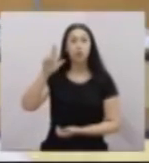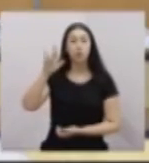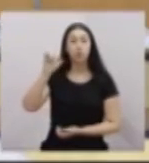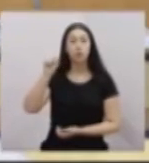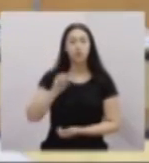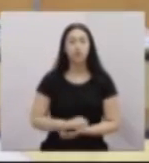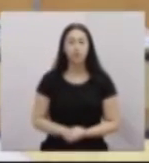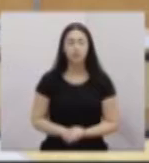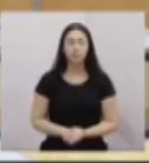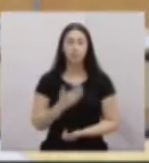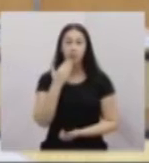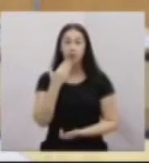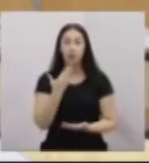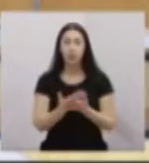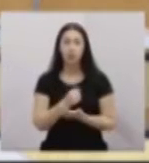Requerimento